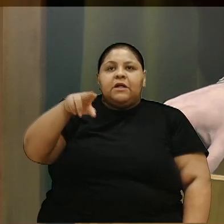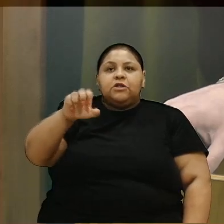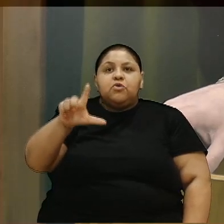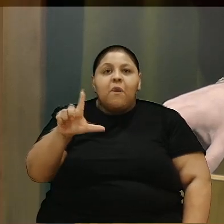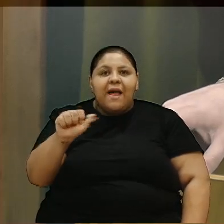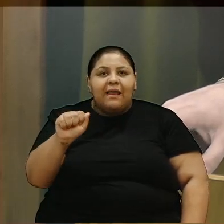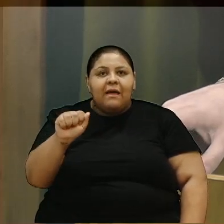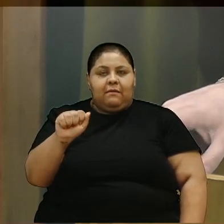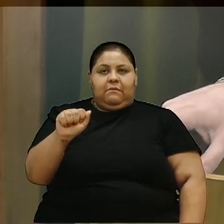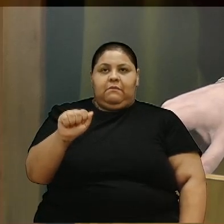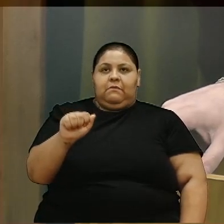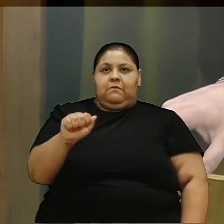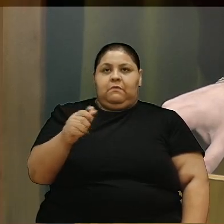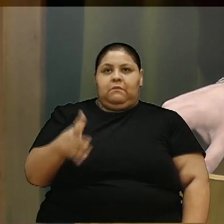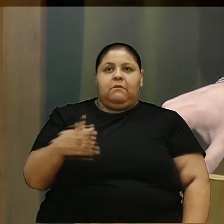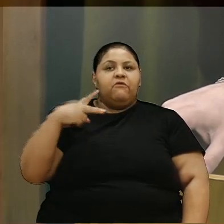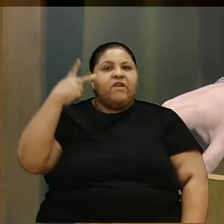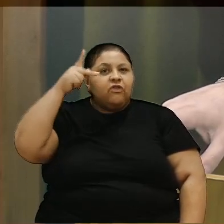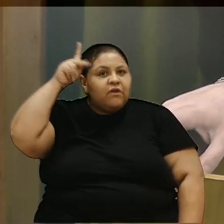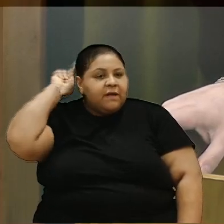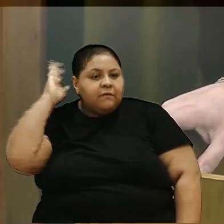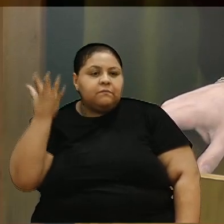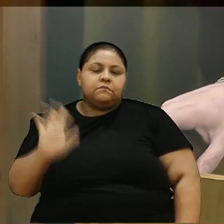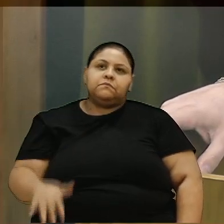Iago. Né?